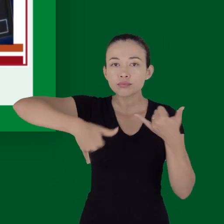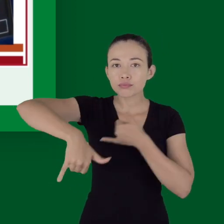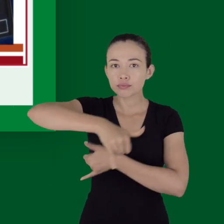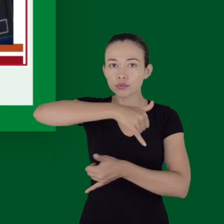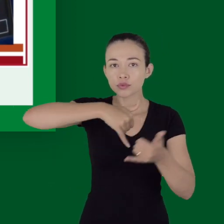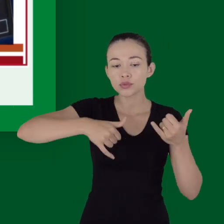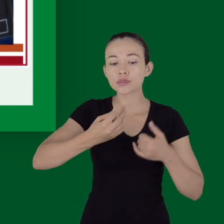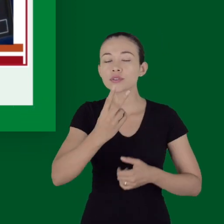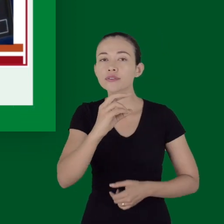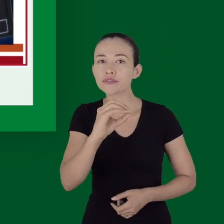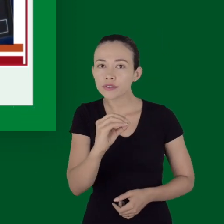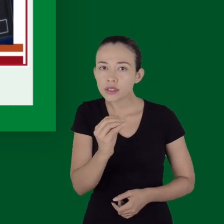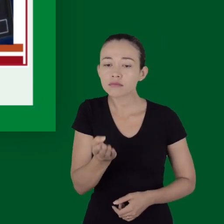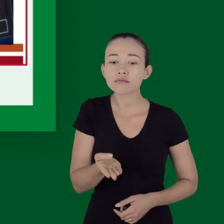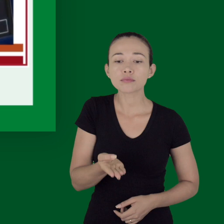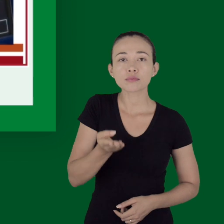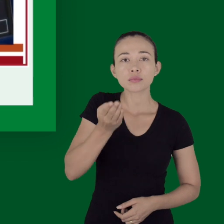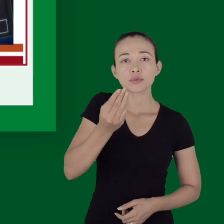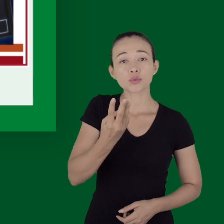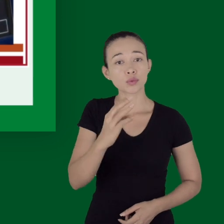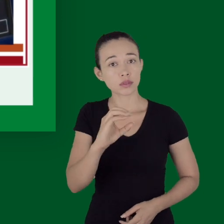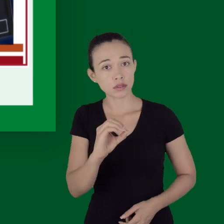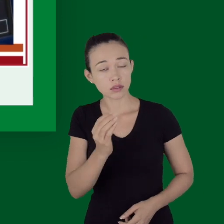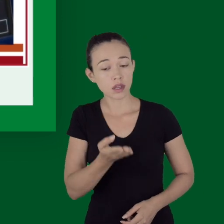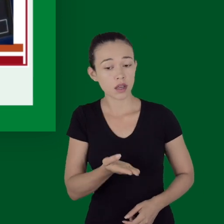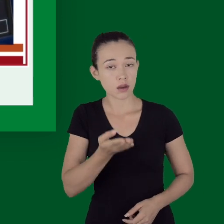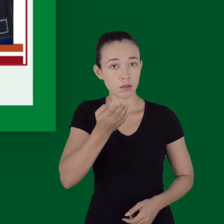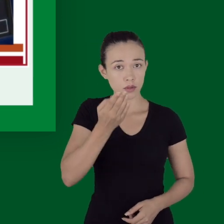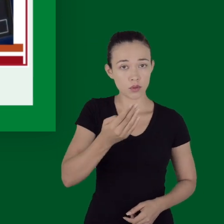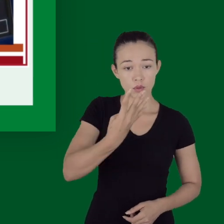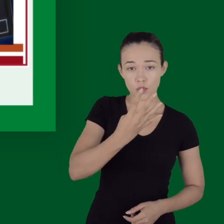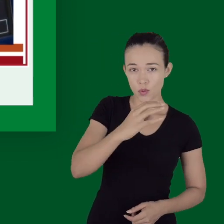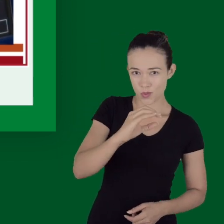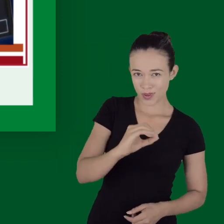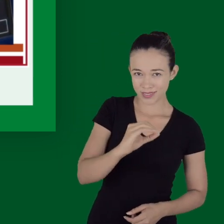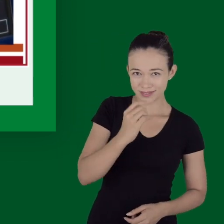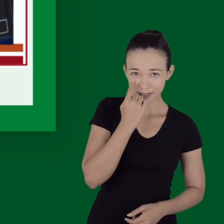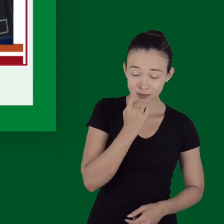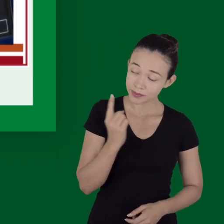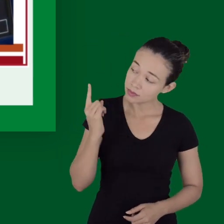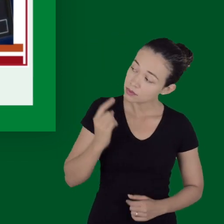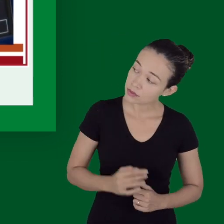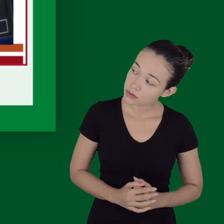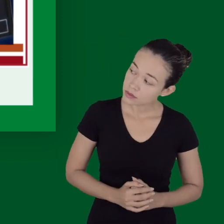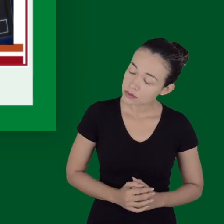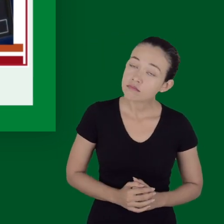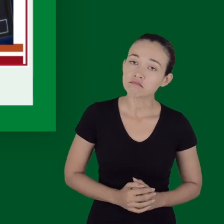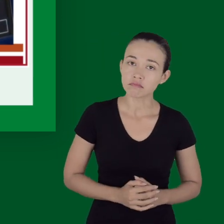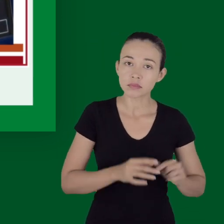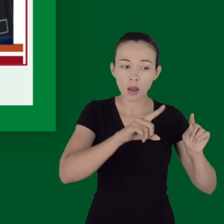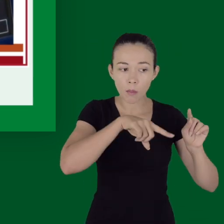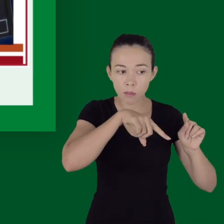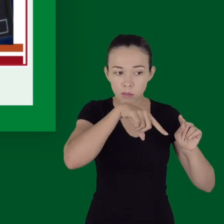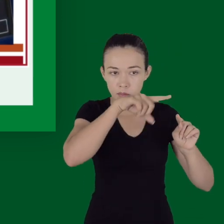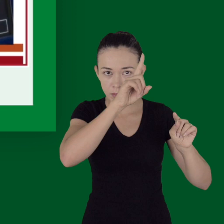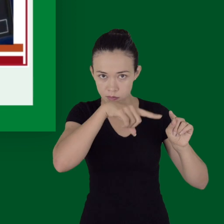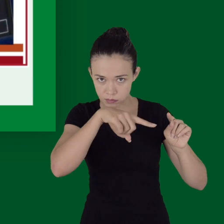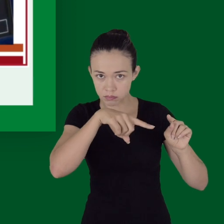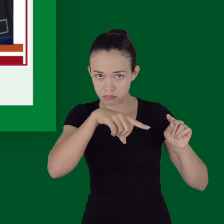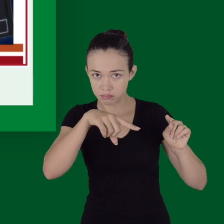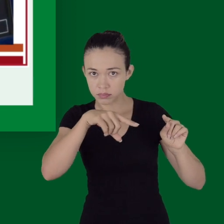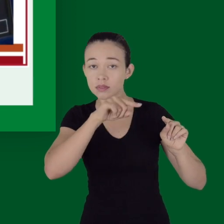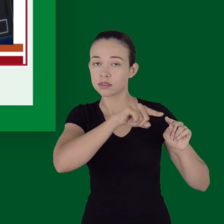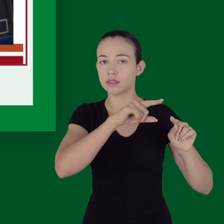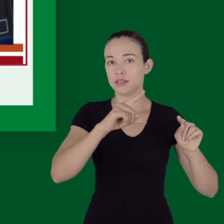uma energia de 20, foi aumentando para 30, aumentou para 40. E existe uma captura, que